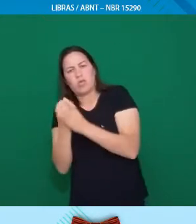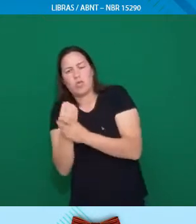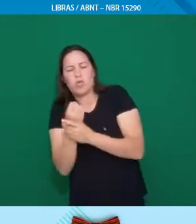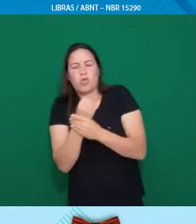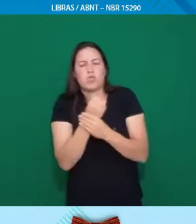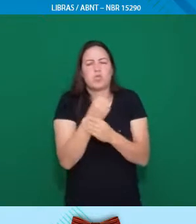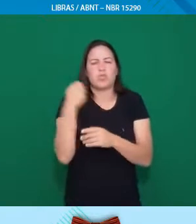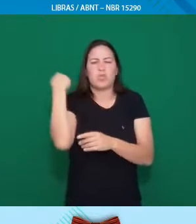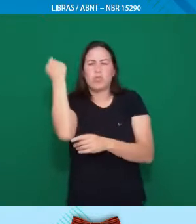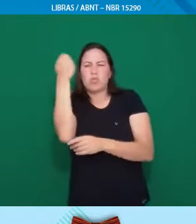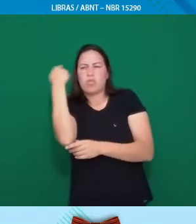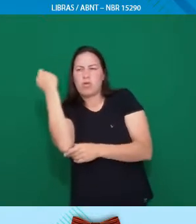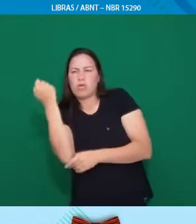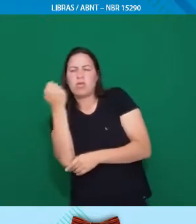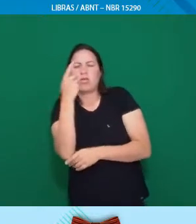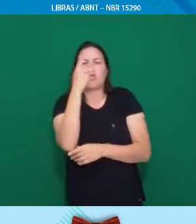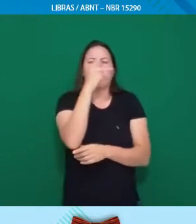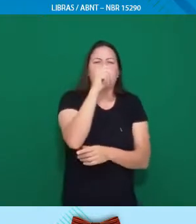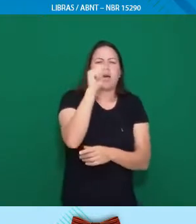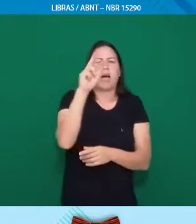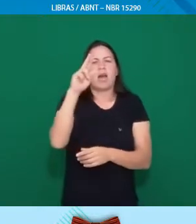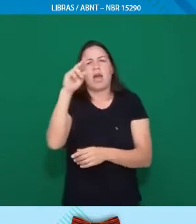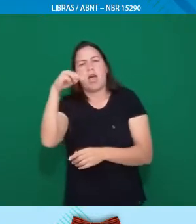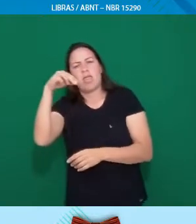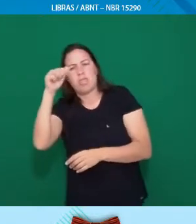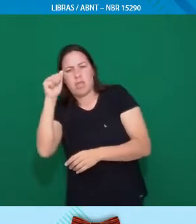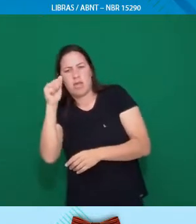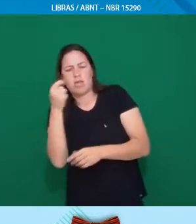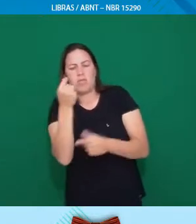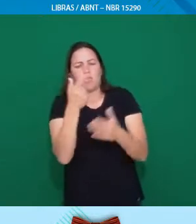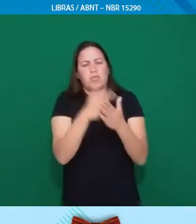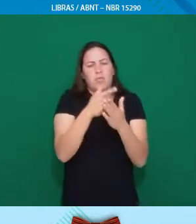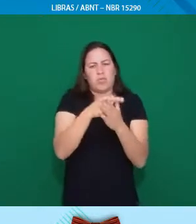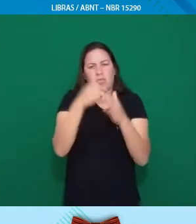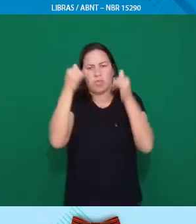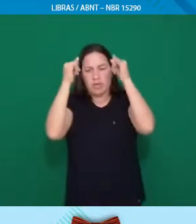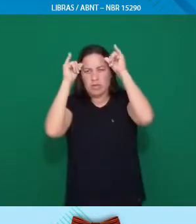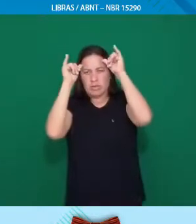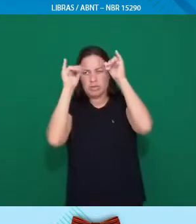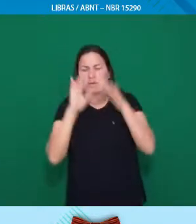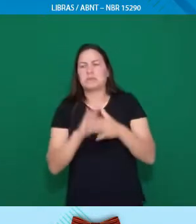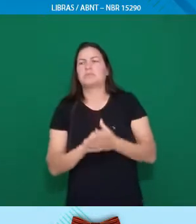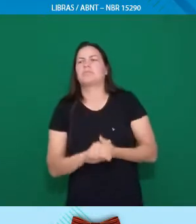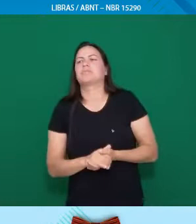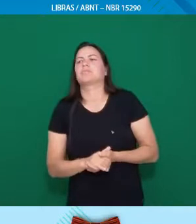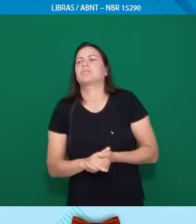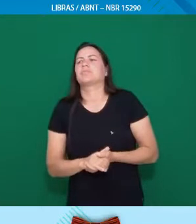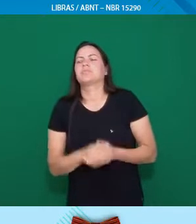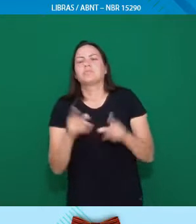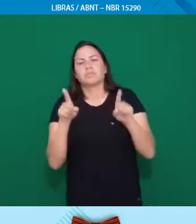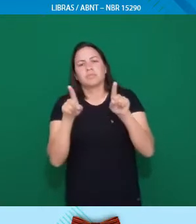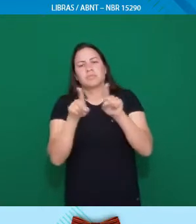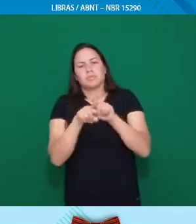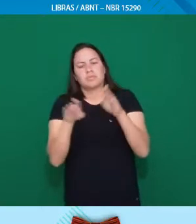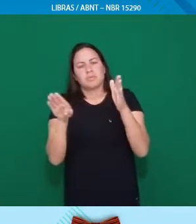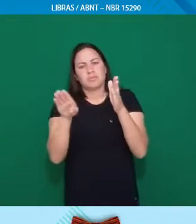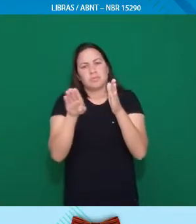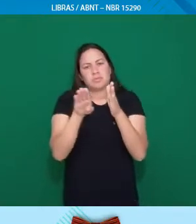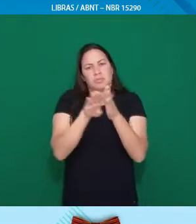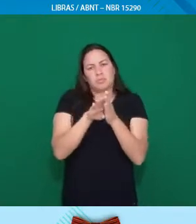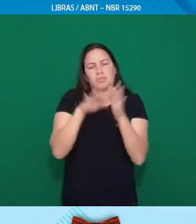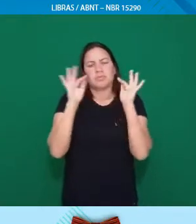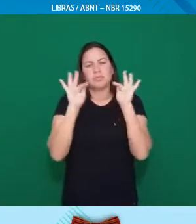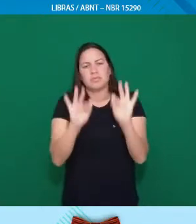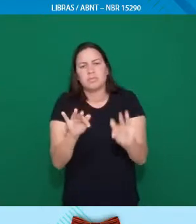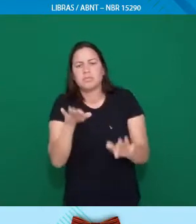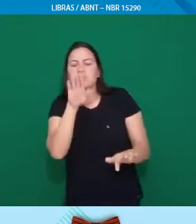para o Rio Grande do Sul Paraná não tiveram vários compradores outra coisa que eu recebi